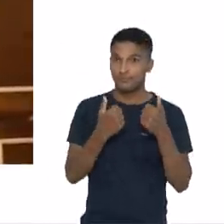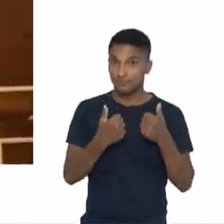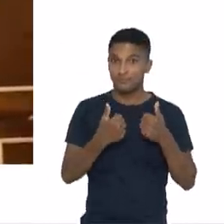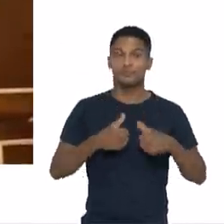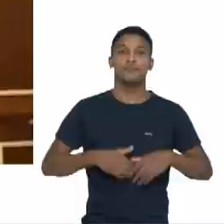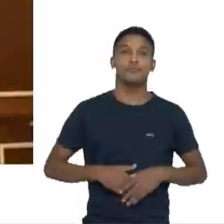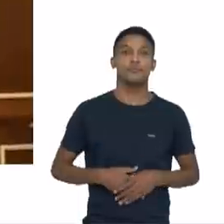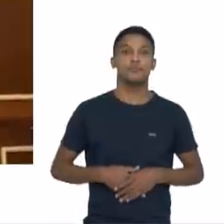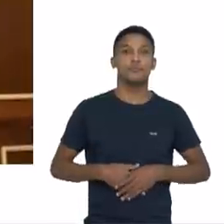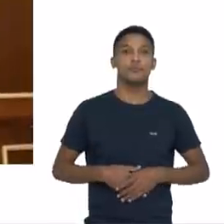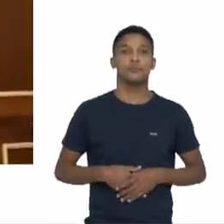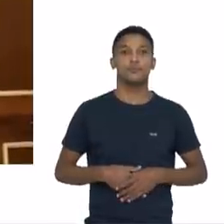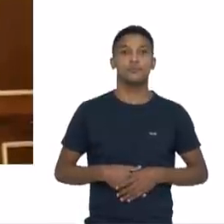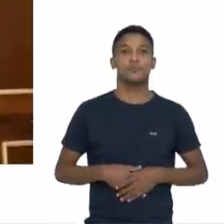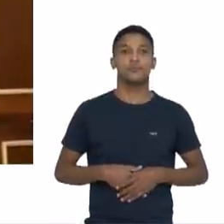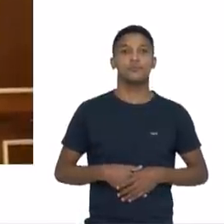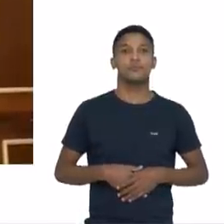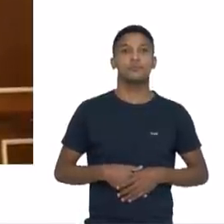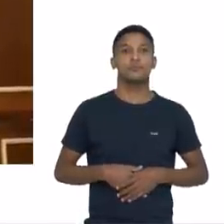Então, vamos fazer um nozinho.